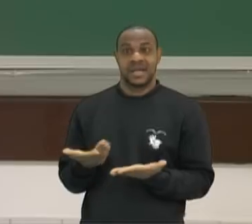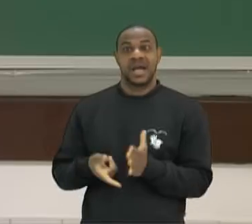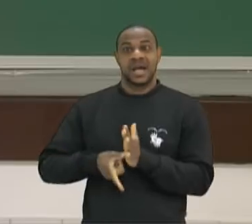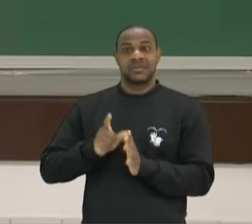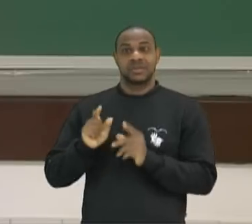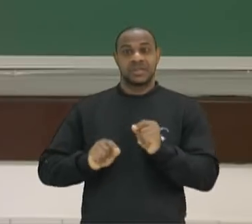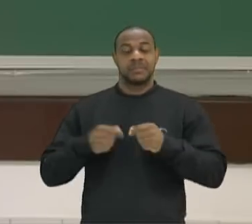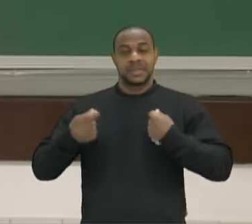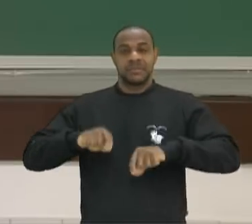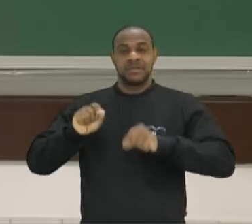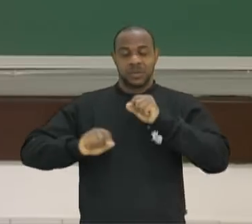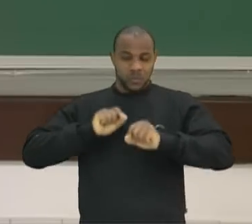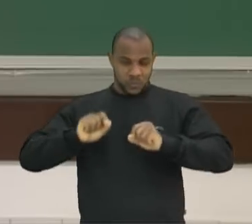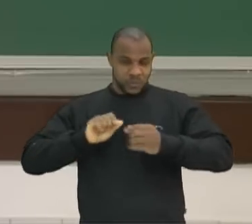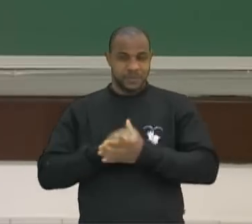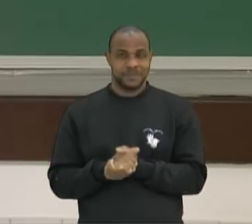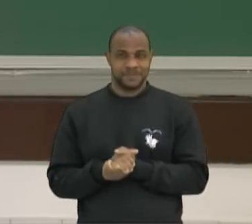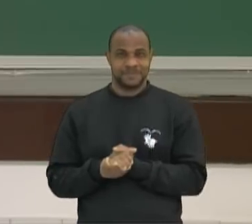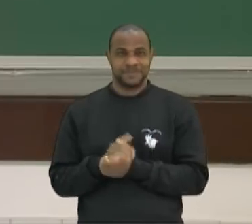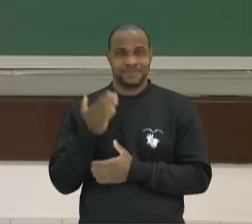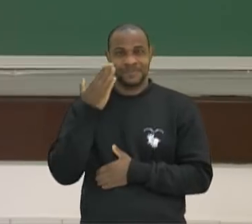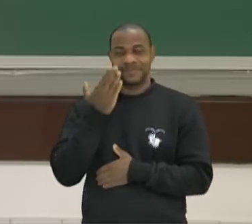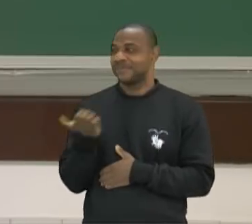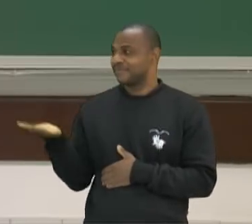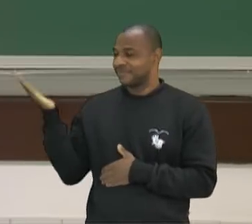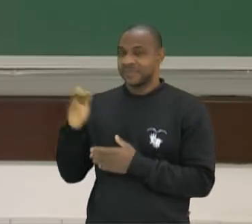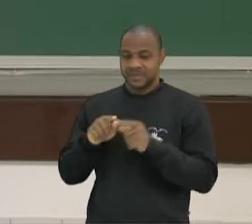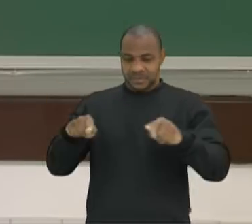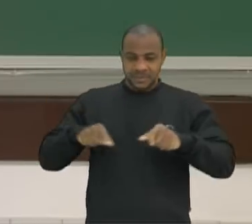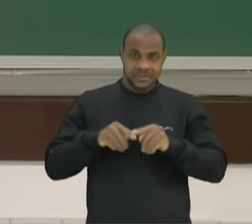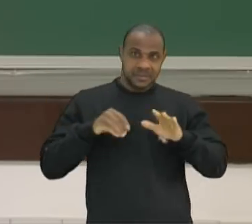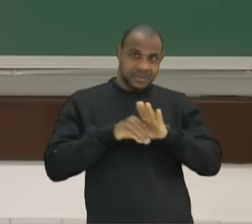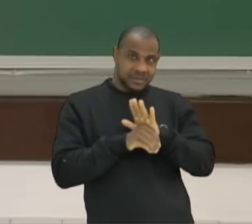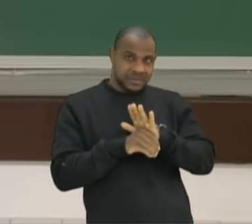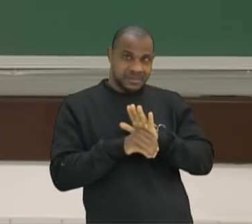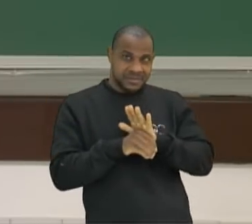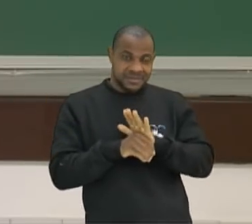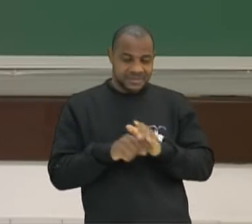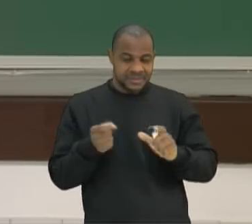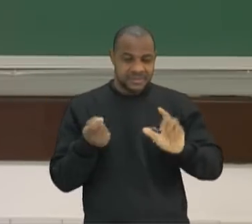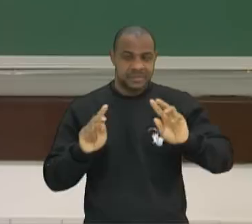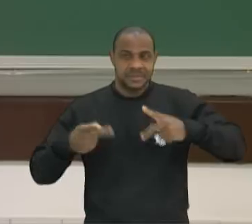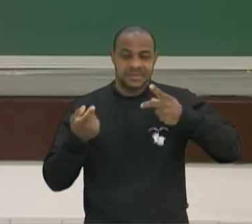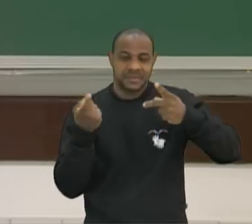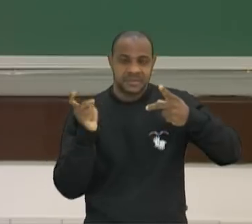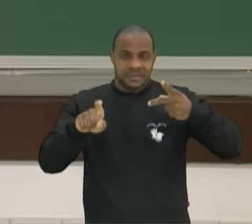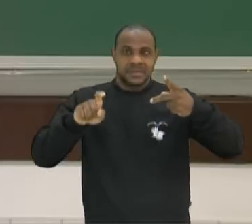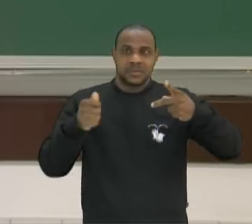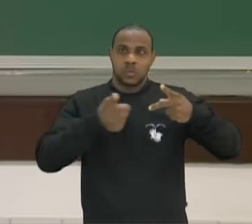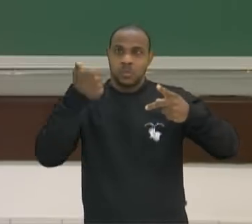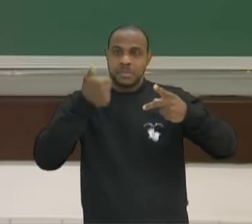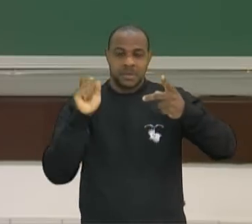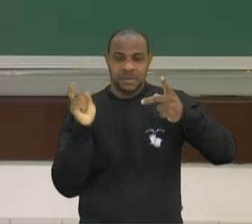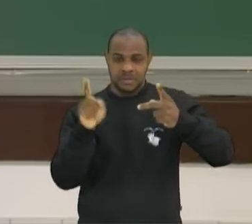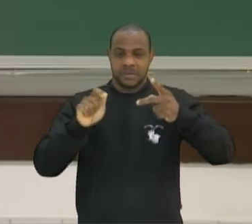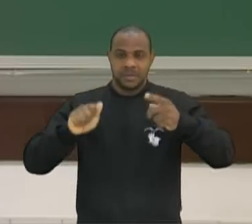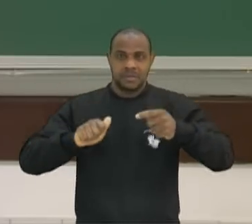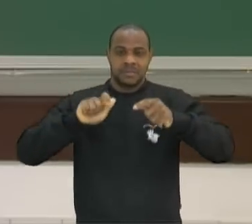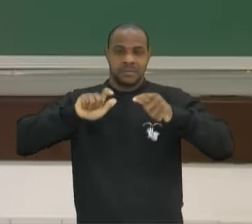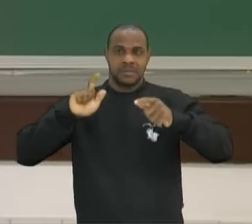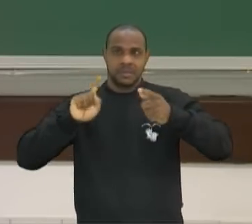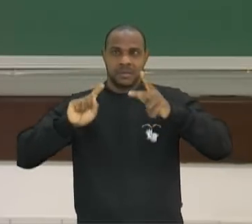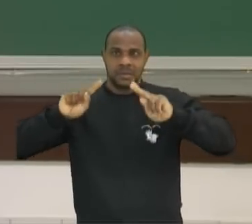que é preciso fazer? Vão lá, entrem no Google Classroom, cliquem naquele link, no primeiro link que aparece para